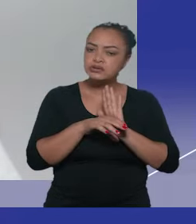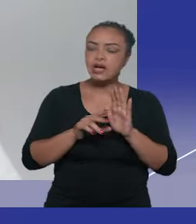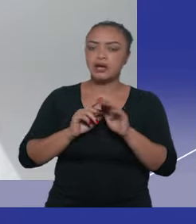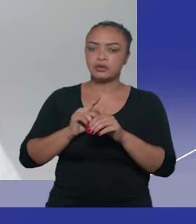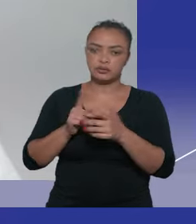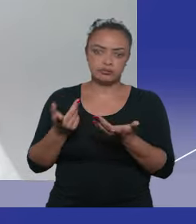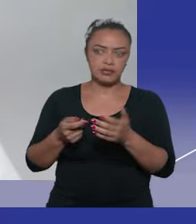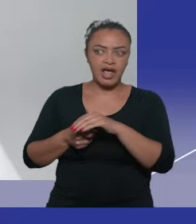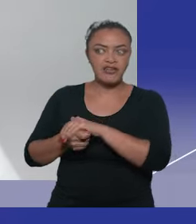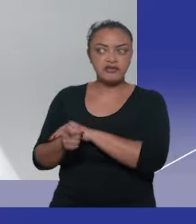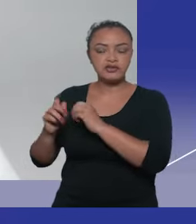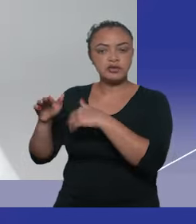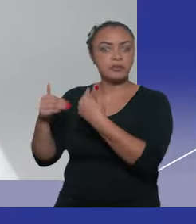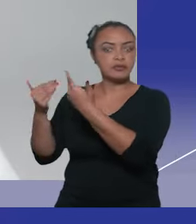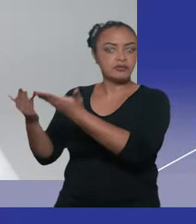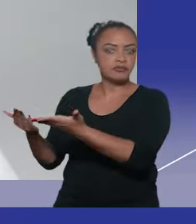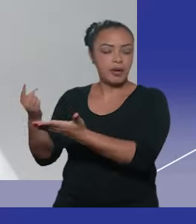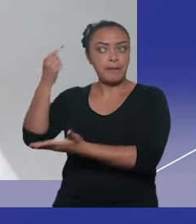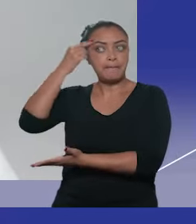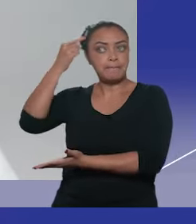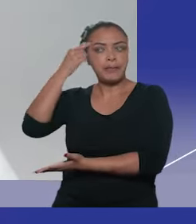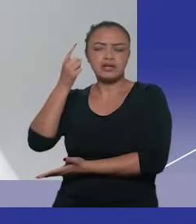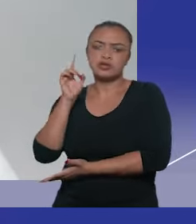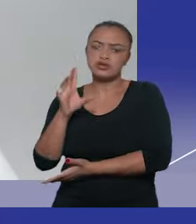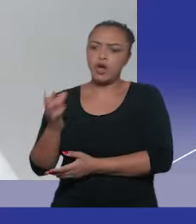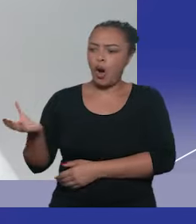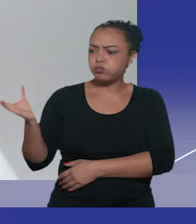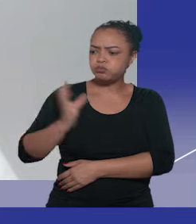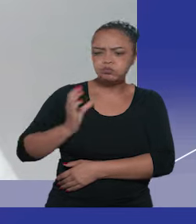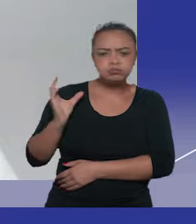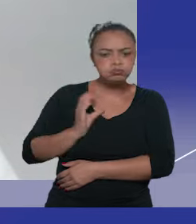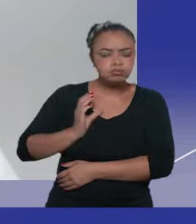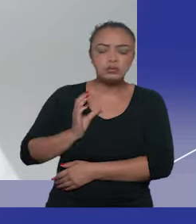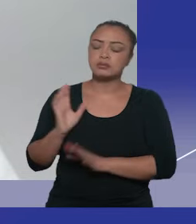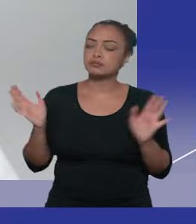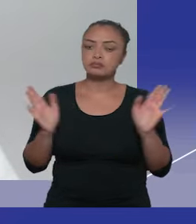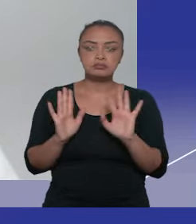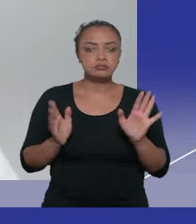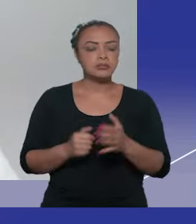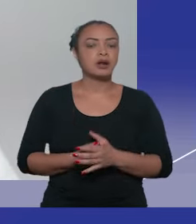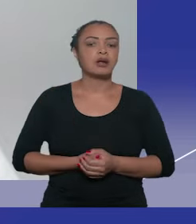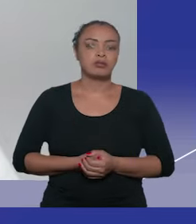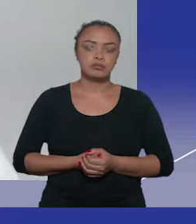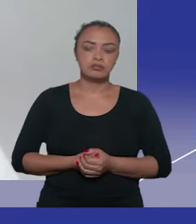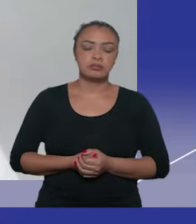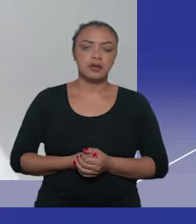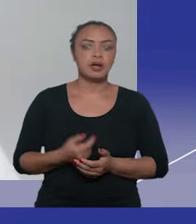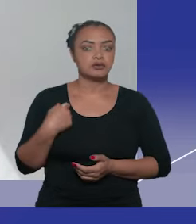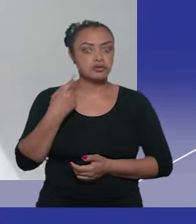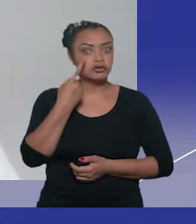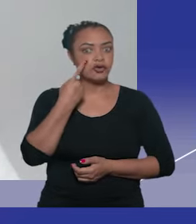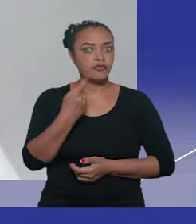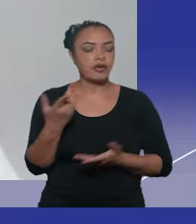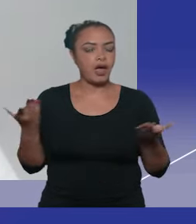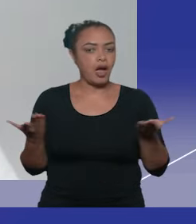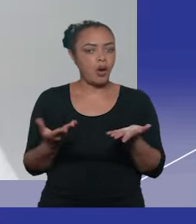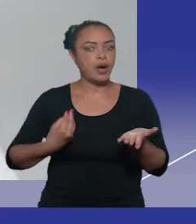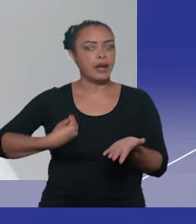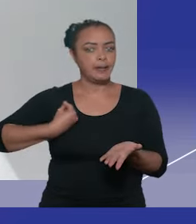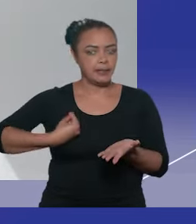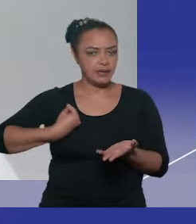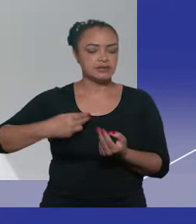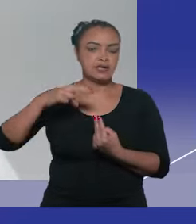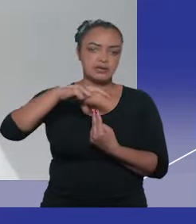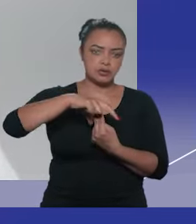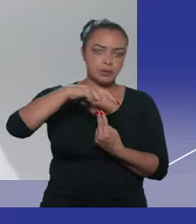desmistificar, eu acho que esse conceito de investimento no exterior, que era muito só para grandes fortunas, etc.,